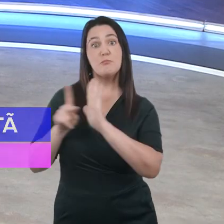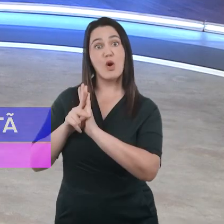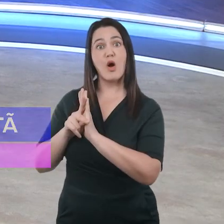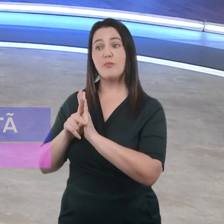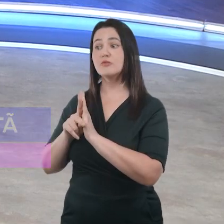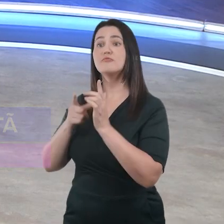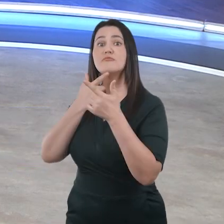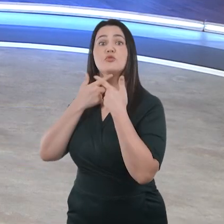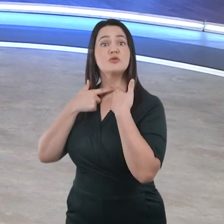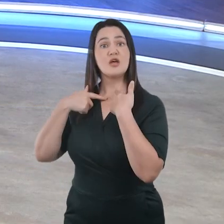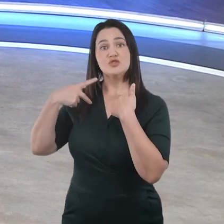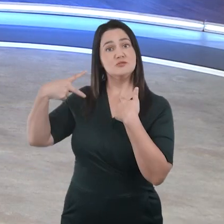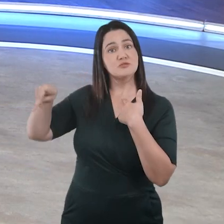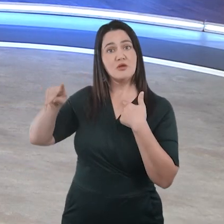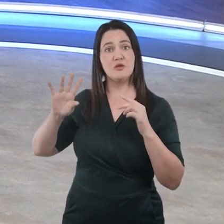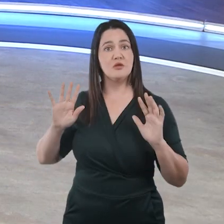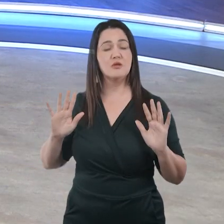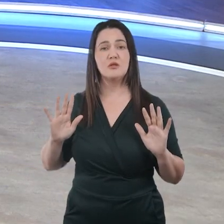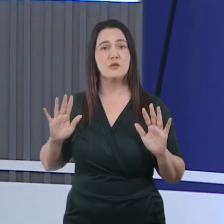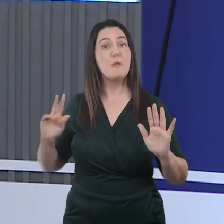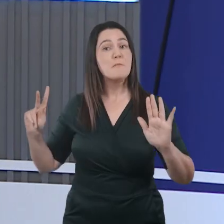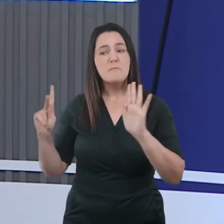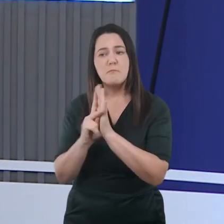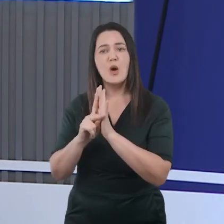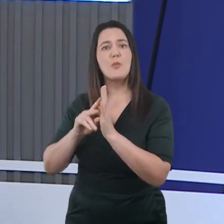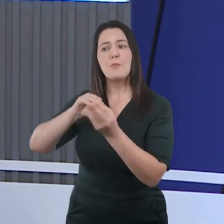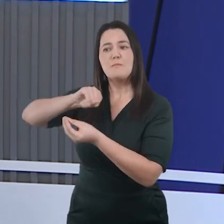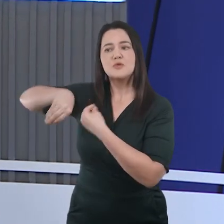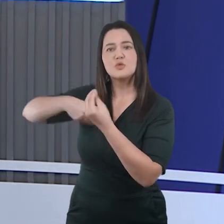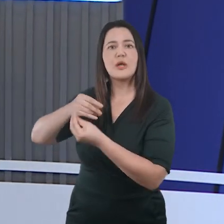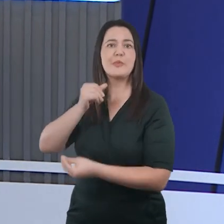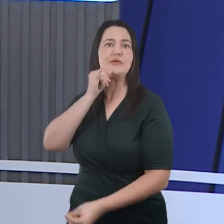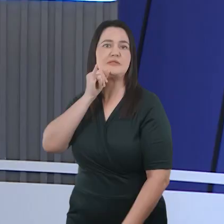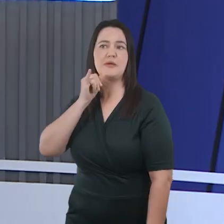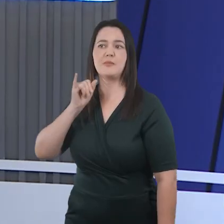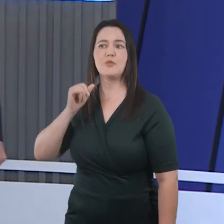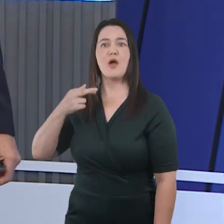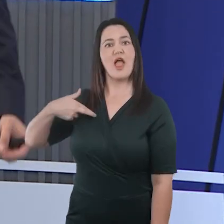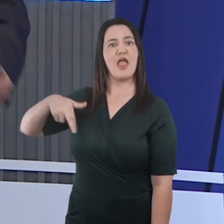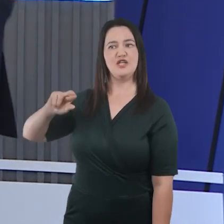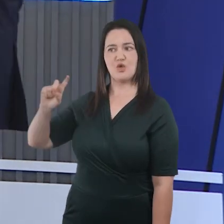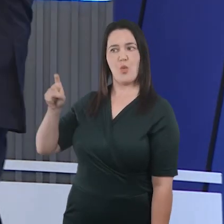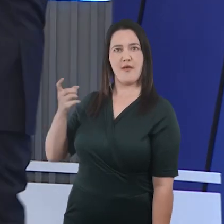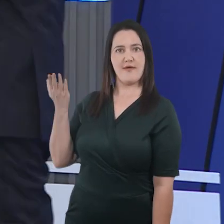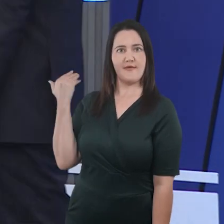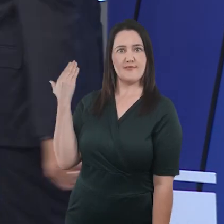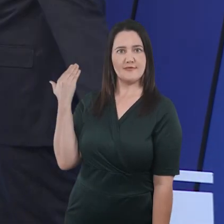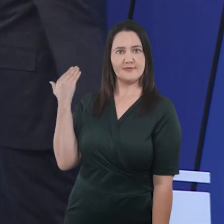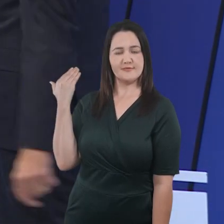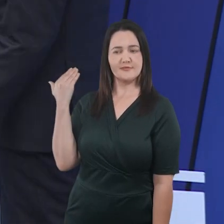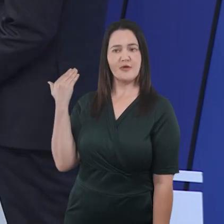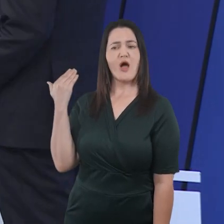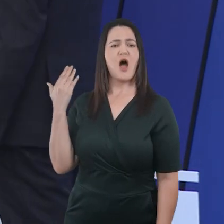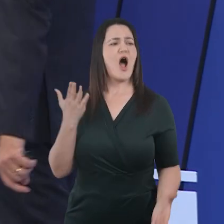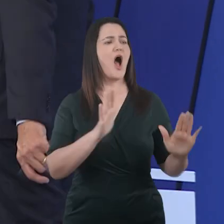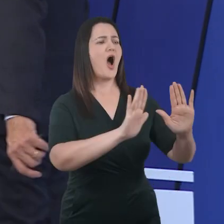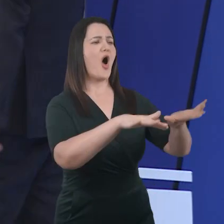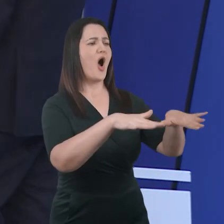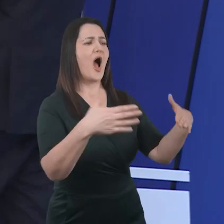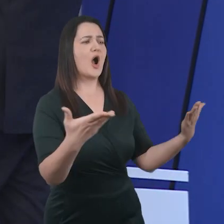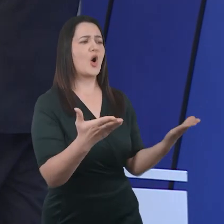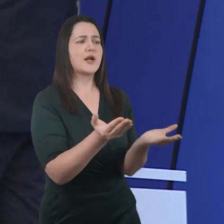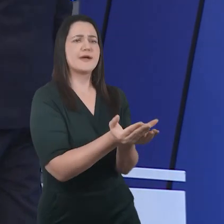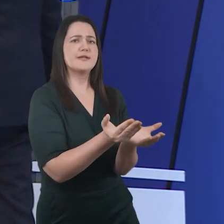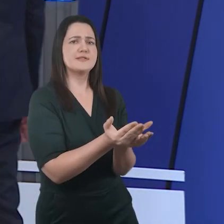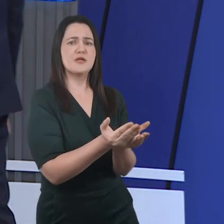do movimento pagão. Isso fica bem evidente quando você olha comigo esta citação